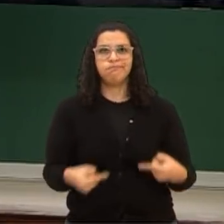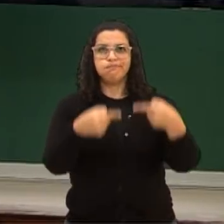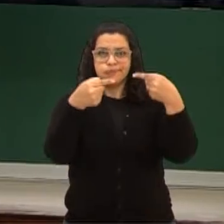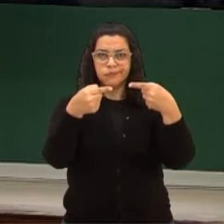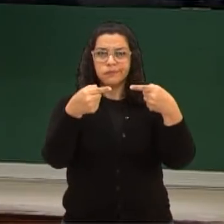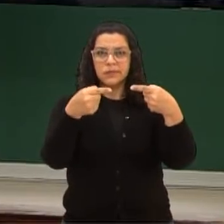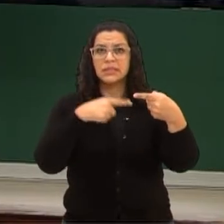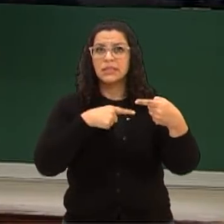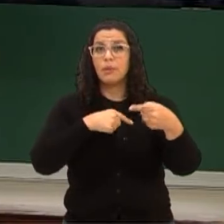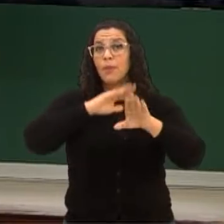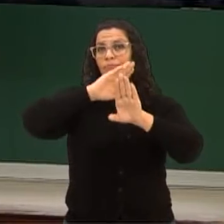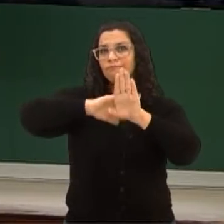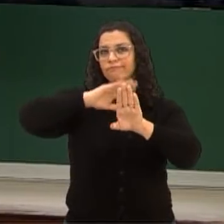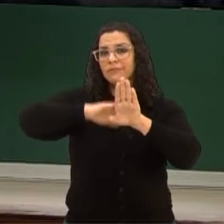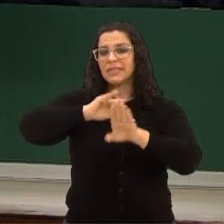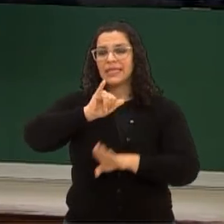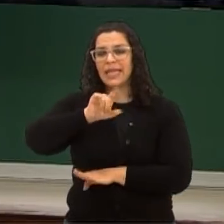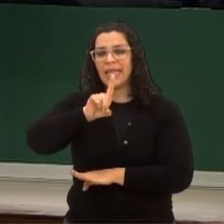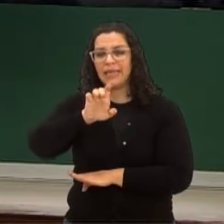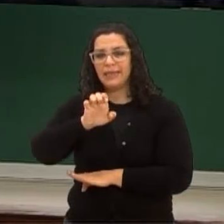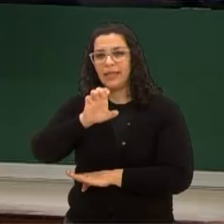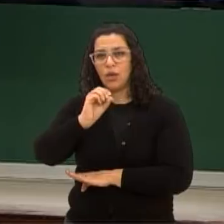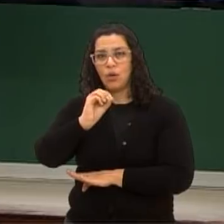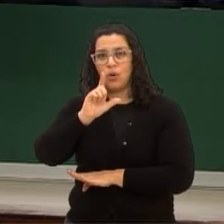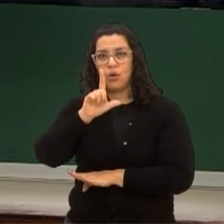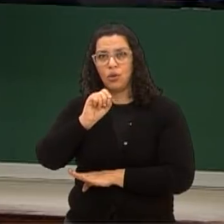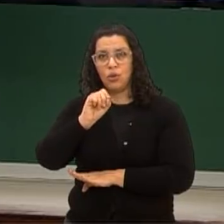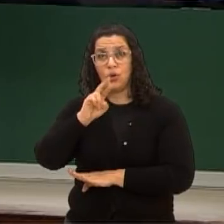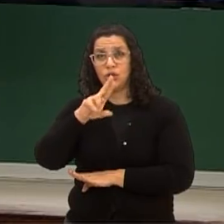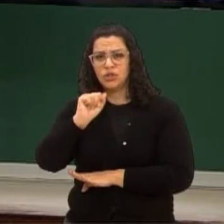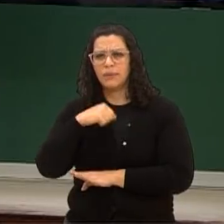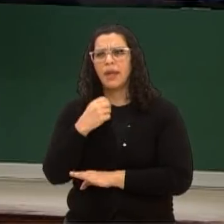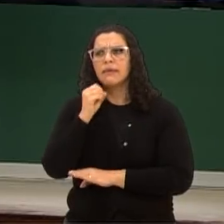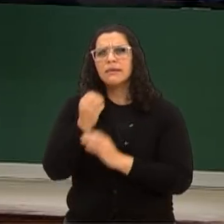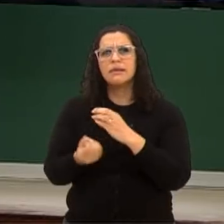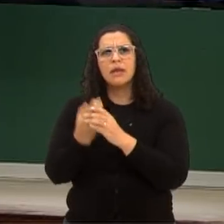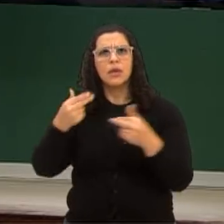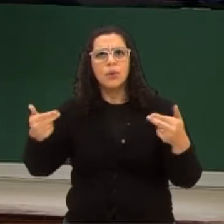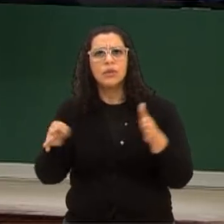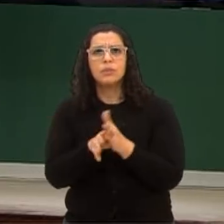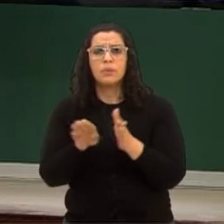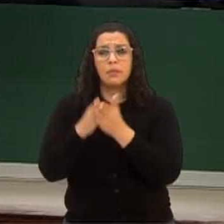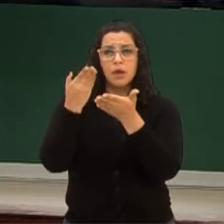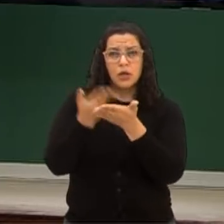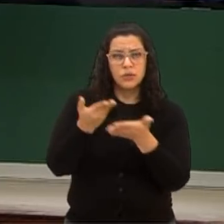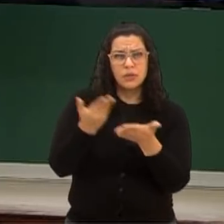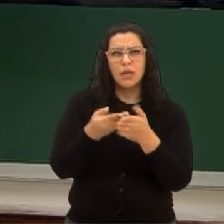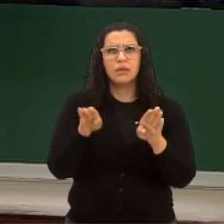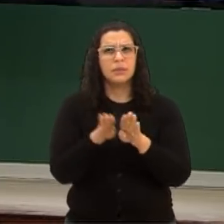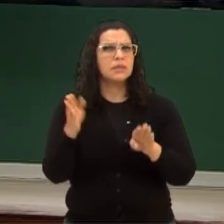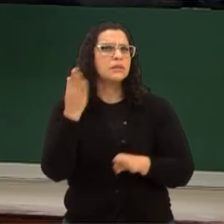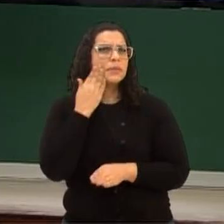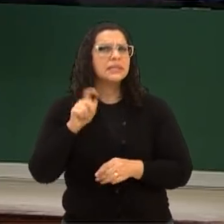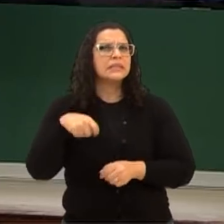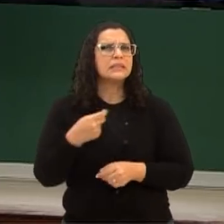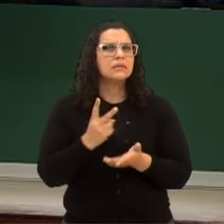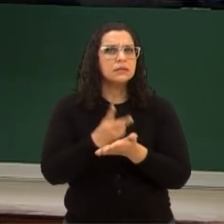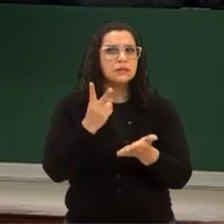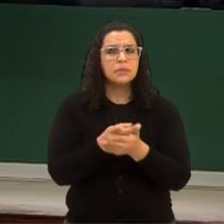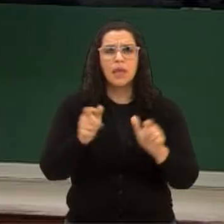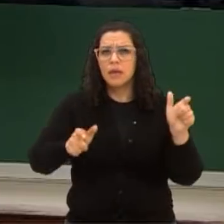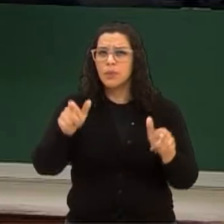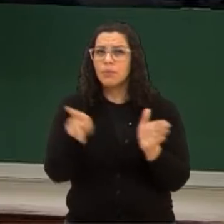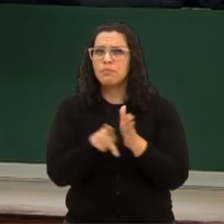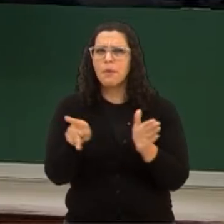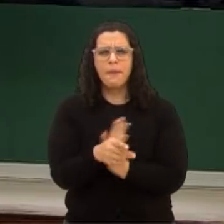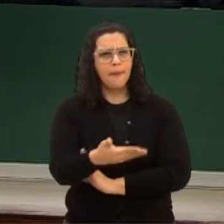no sentido ideológico, né? Para criar coisas, para estudar, ser sempre aquele que tinha